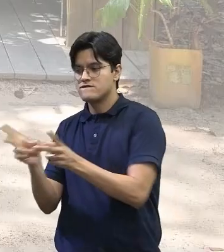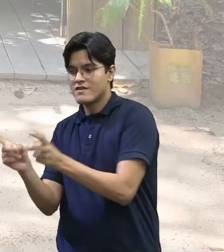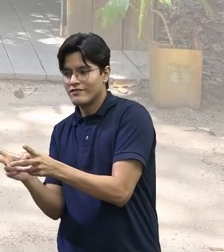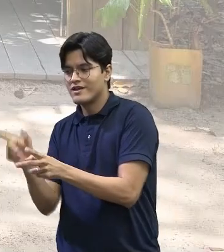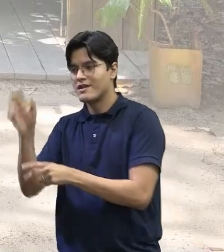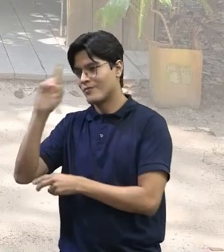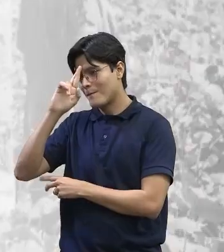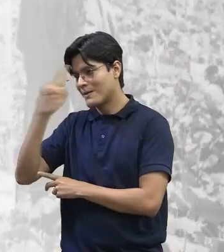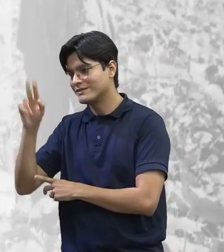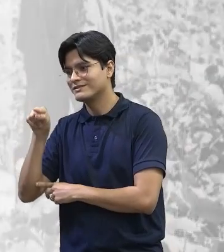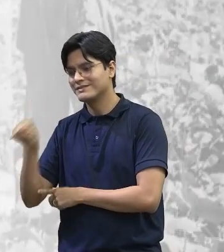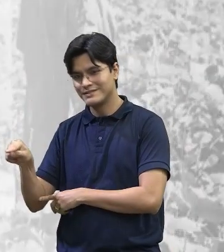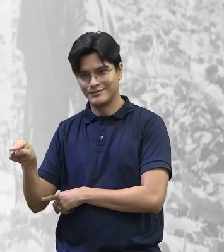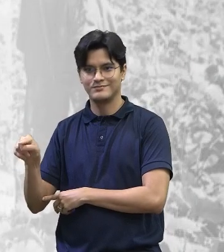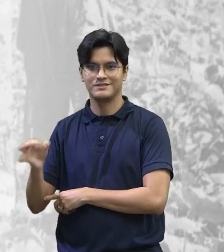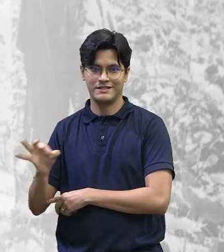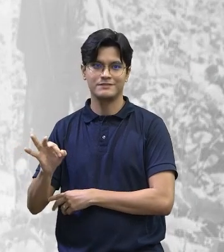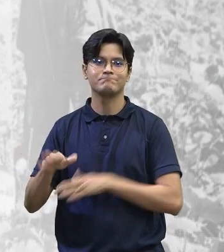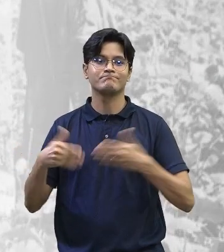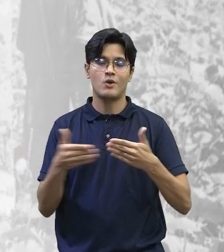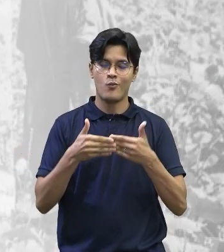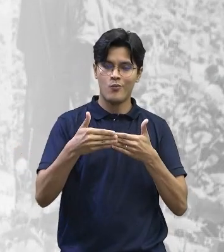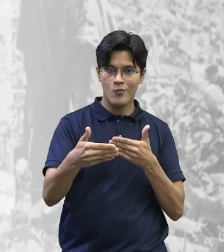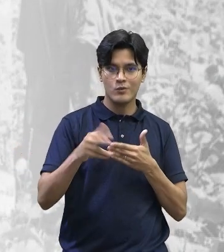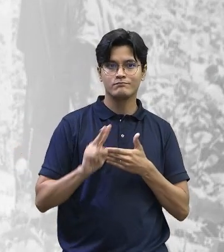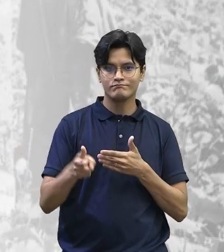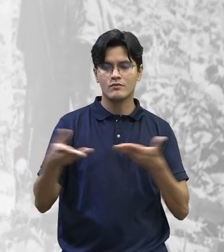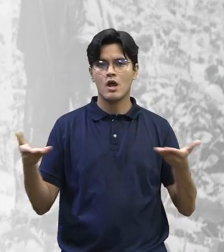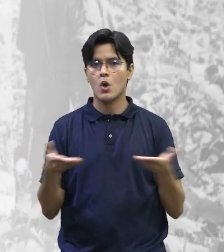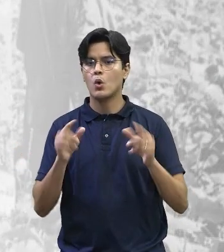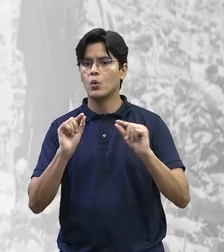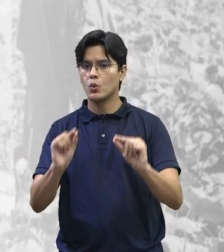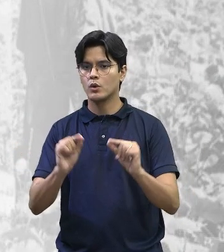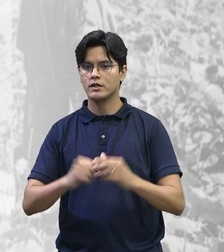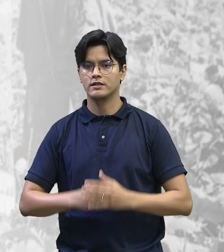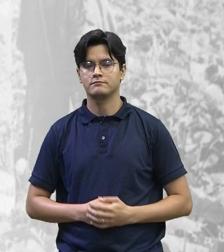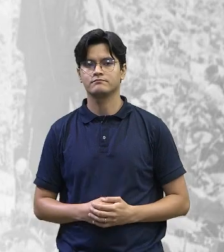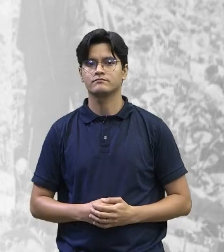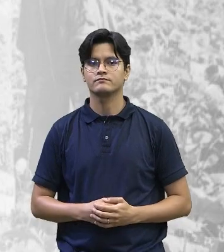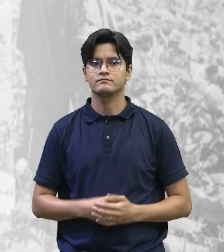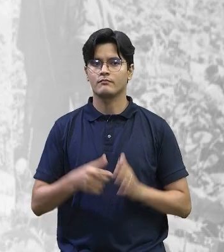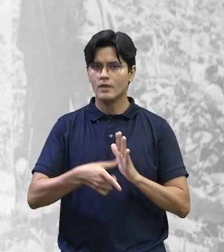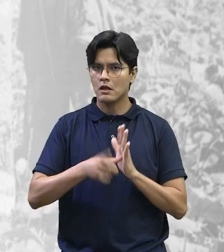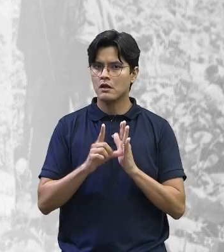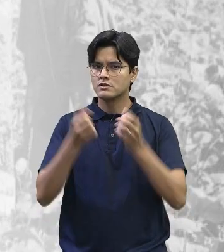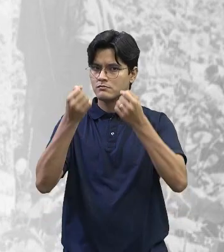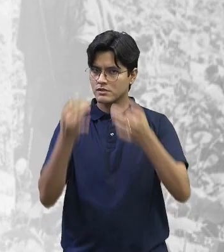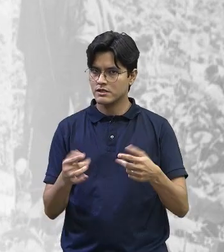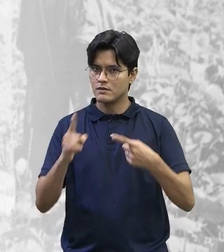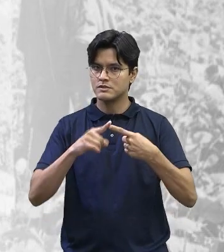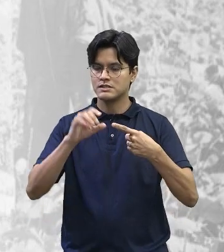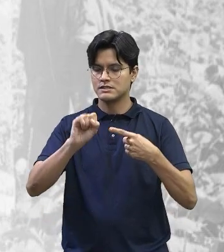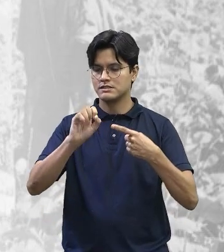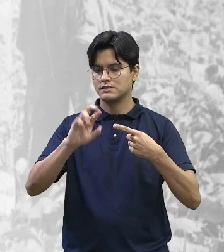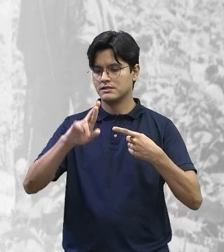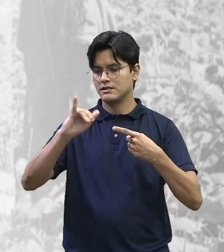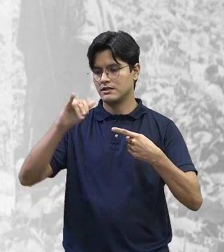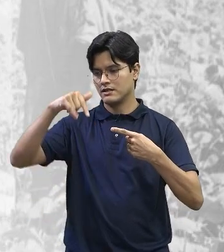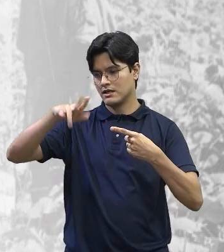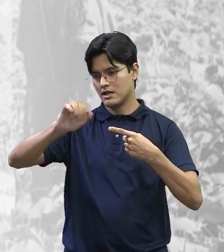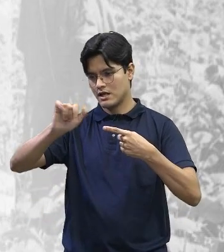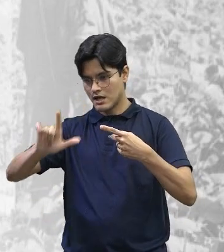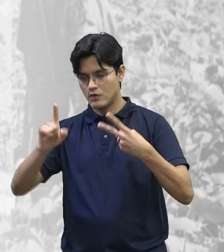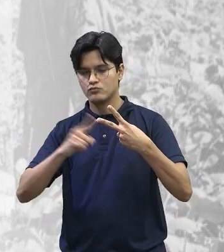Vamos adiante. Vamos então falar dele, já que falamos sobre o seringal, vamos falar sobre o trabalhador, quem